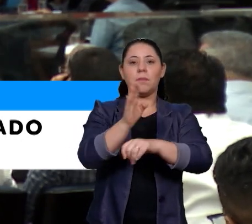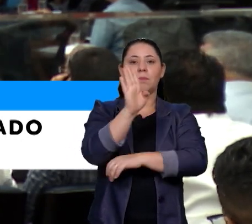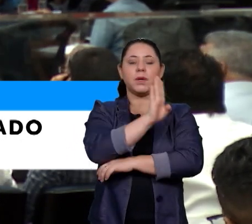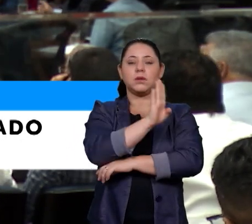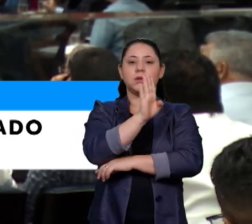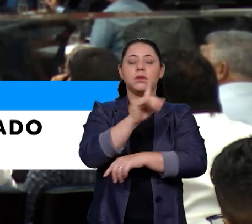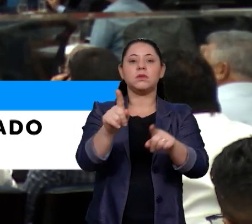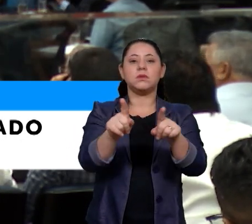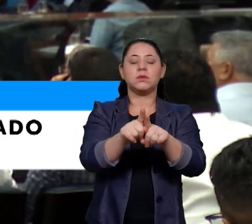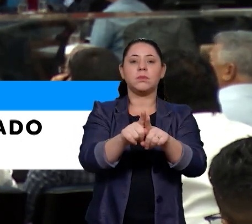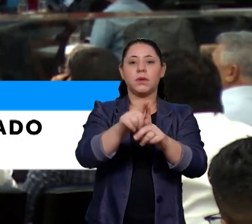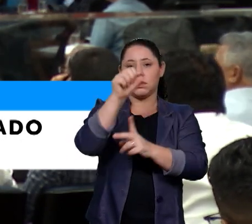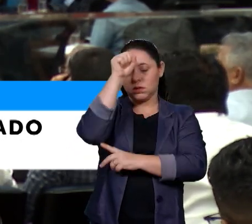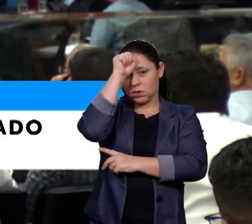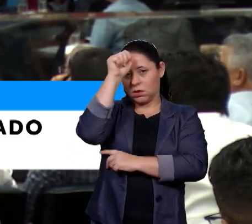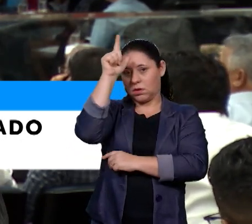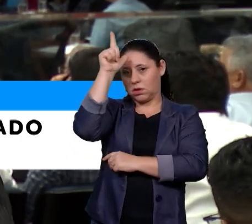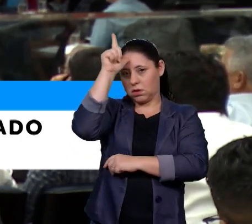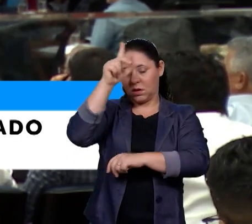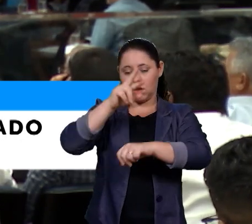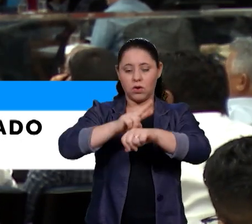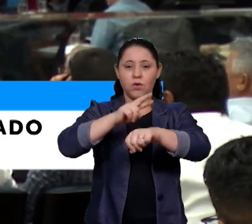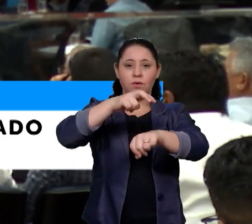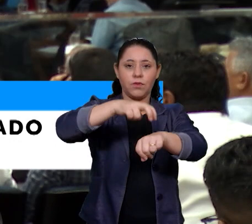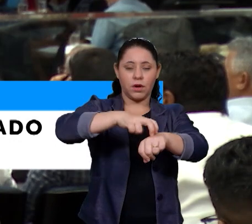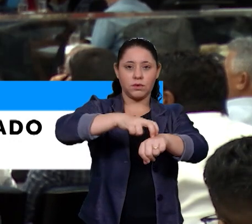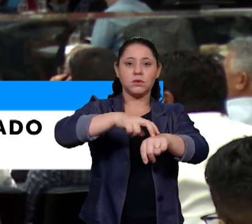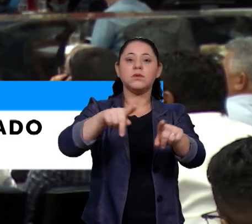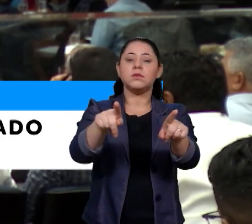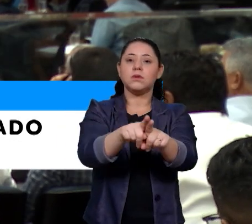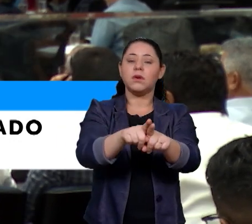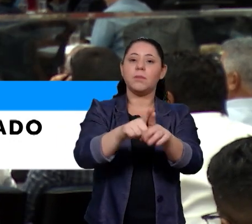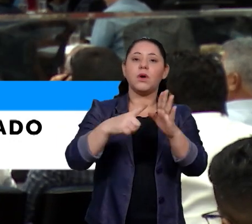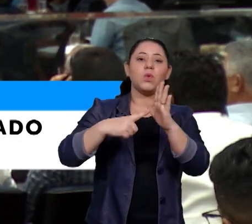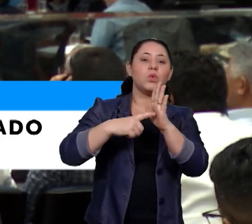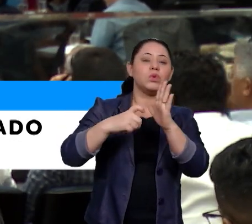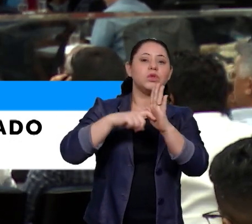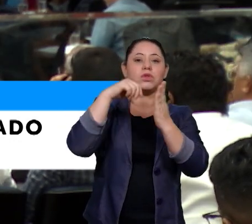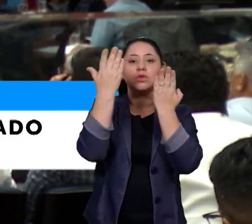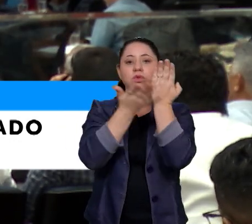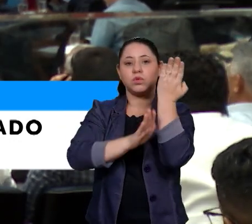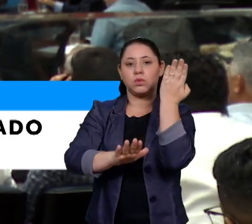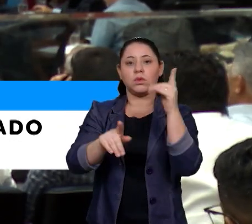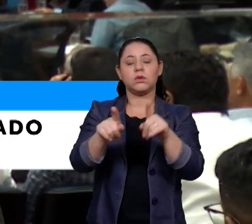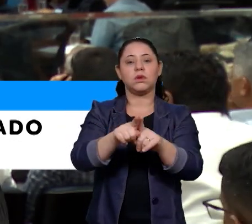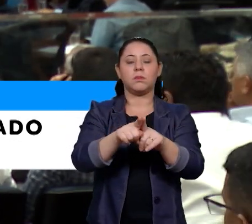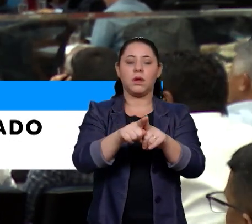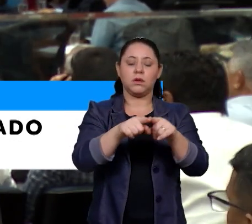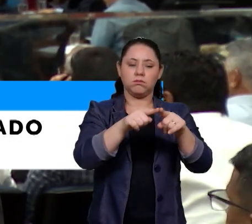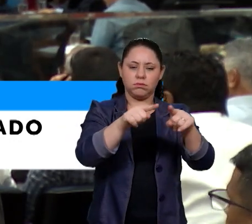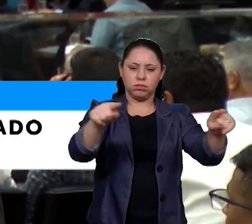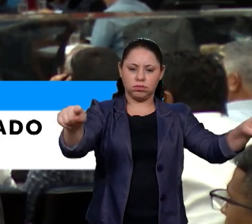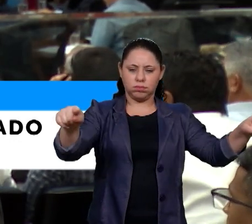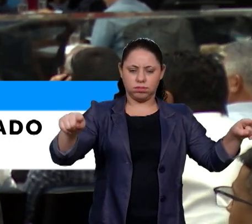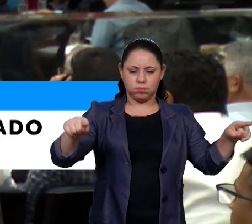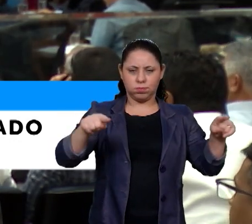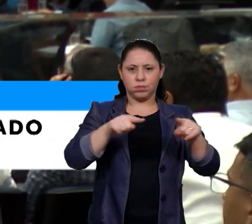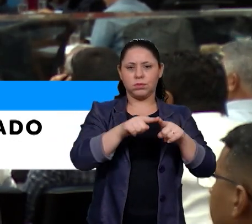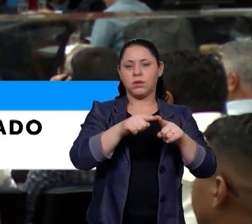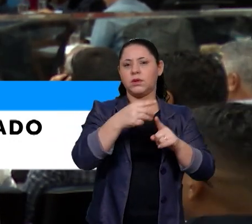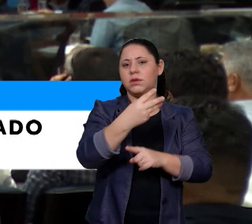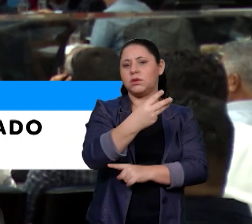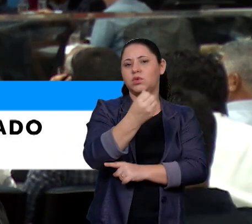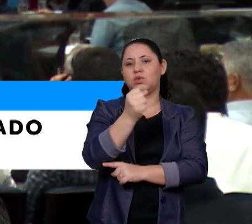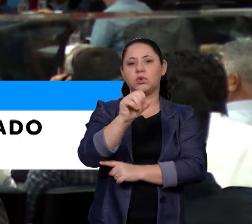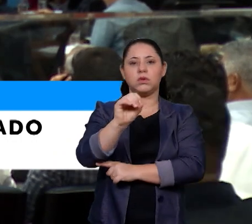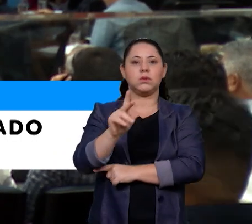de Jaraguari, Bandeirantes, São Gabriel do Oeste, Rio Verde de Mato Grosso, Coxim e Sonora. Sua extensão